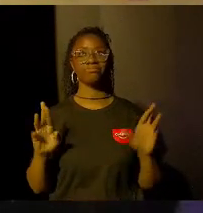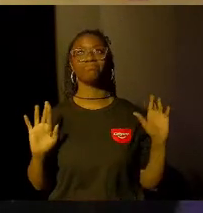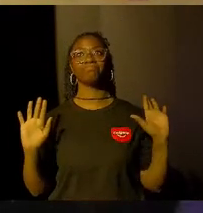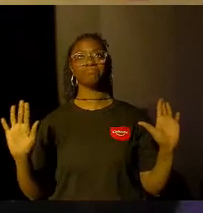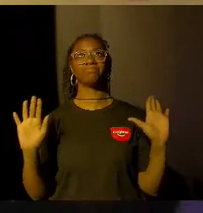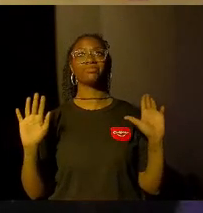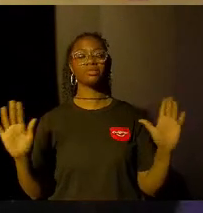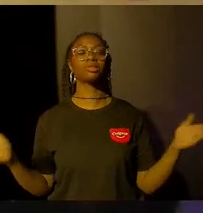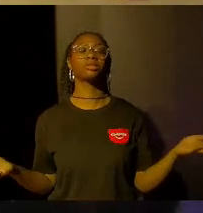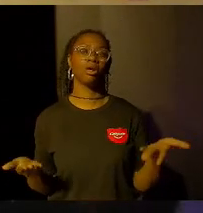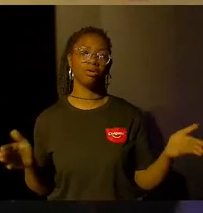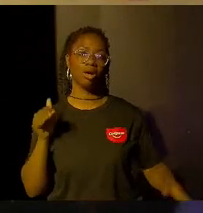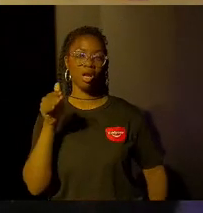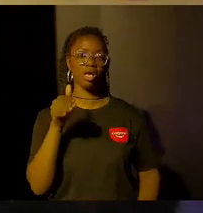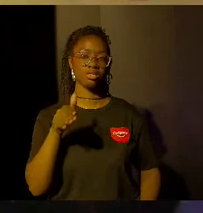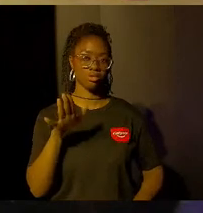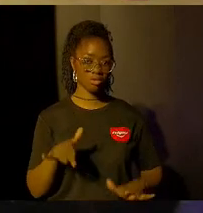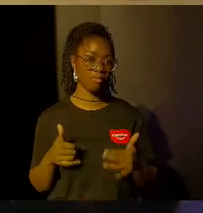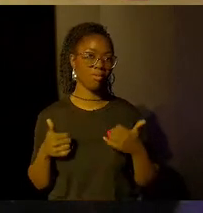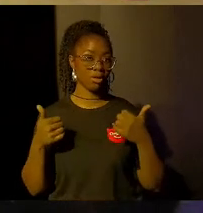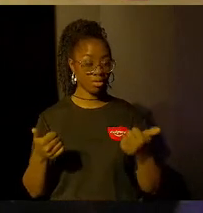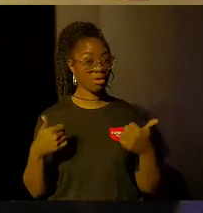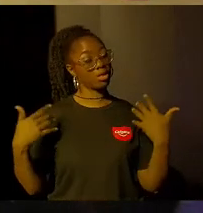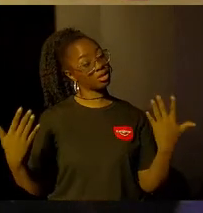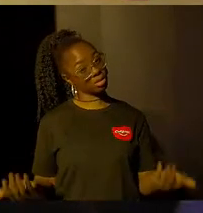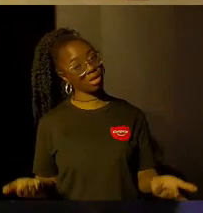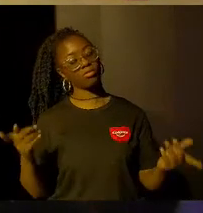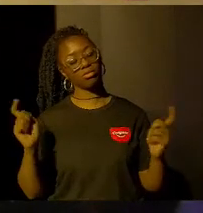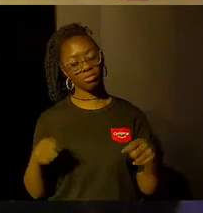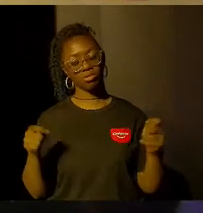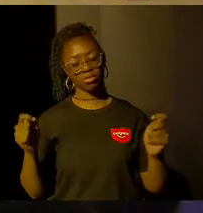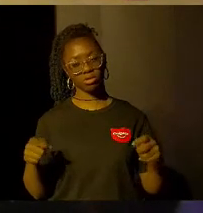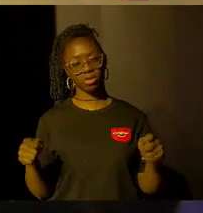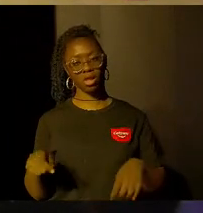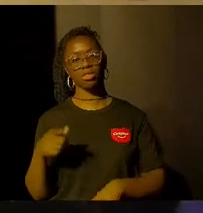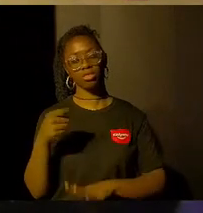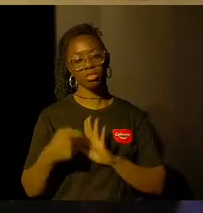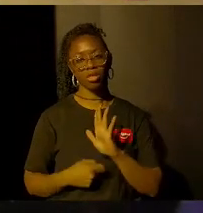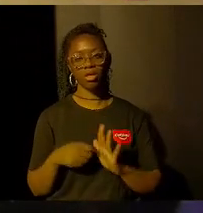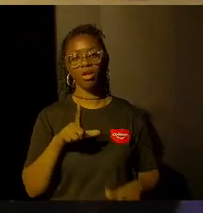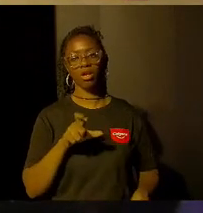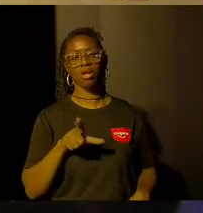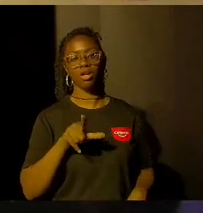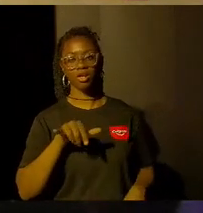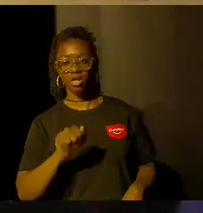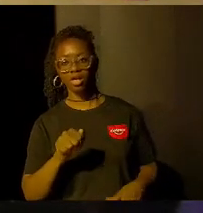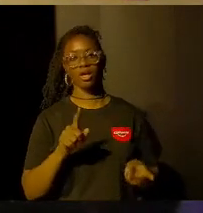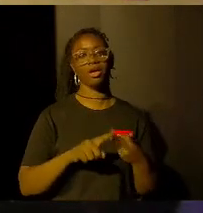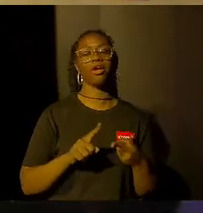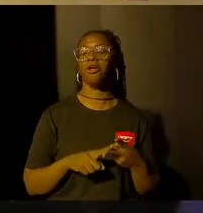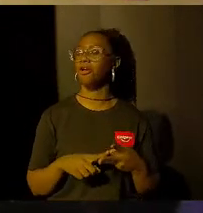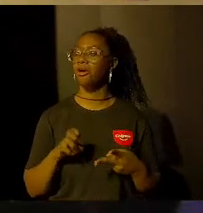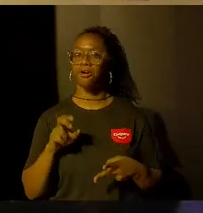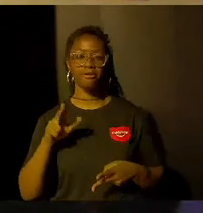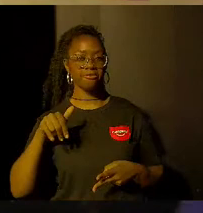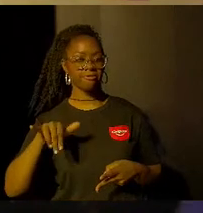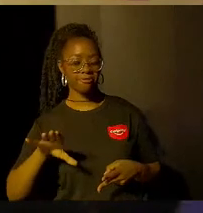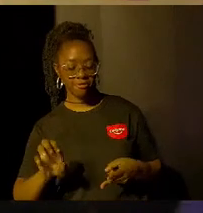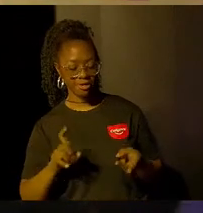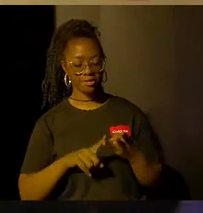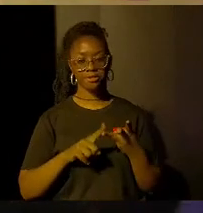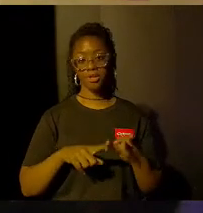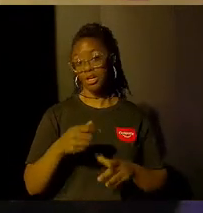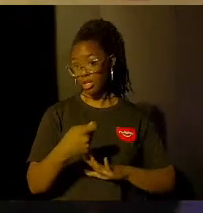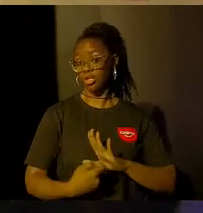que agora mais acessíveis então a gente consegue encontrar textos da lélia Gonzales da Beatriz Nascimento da Silva Carneiro e também os textos